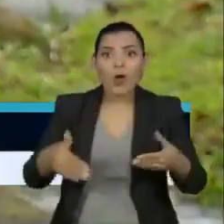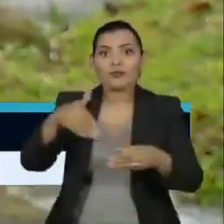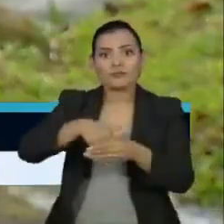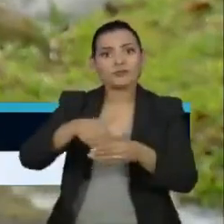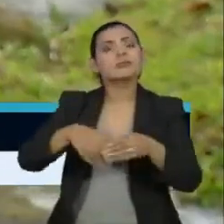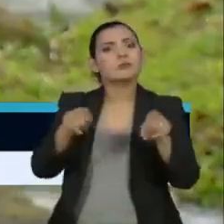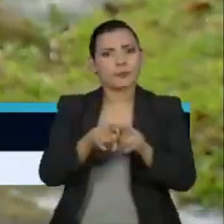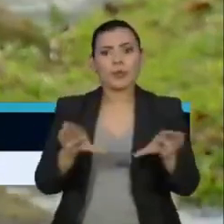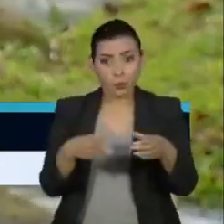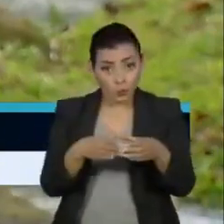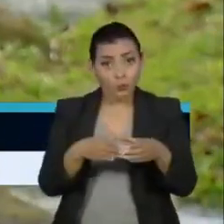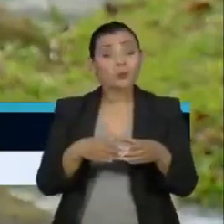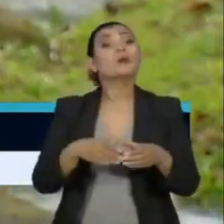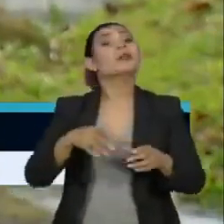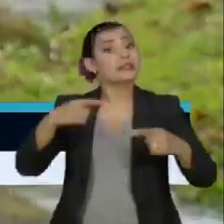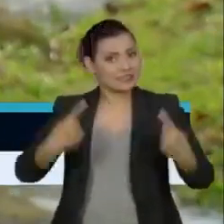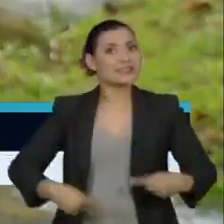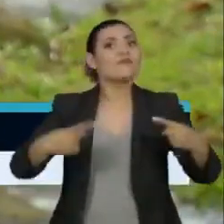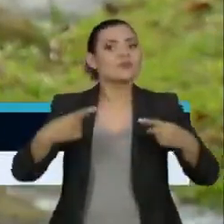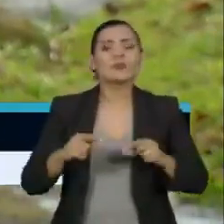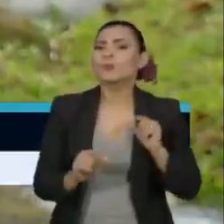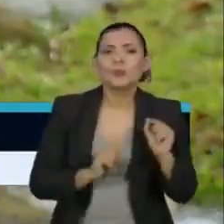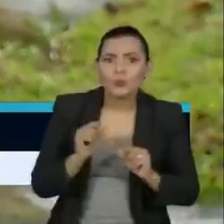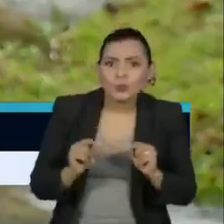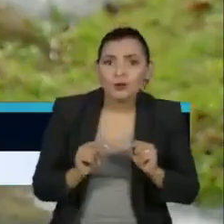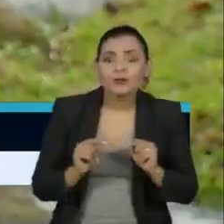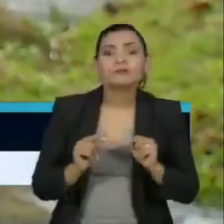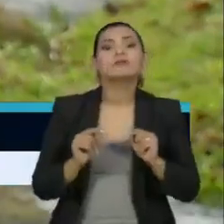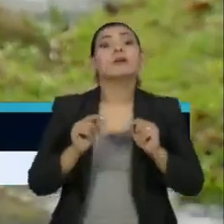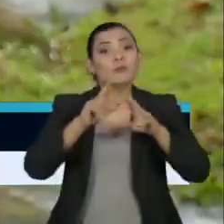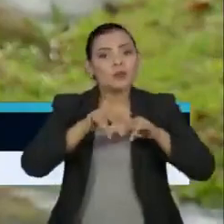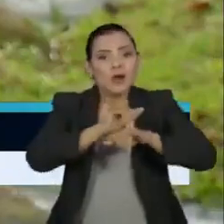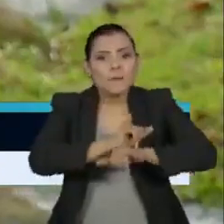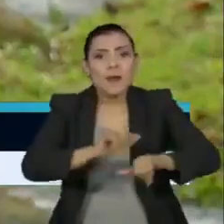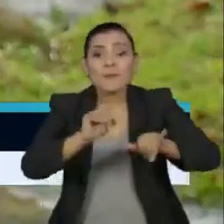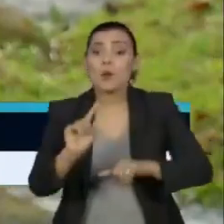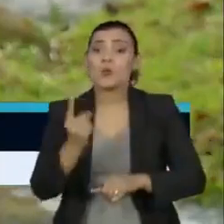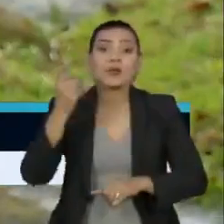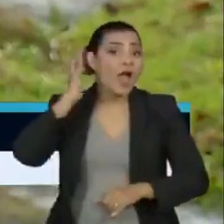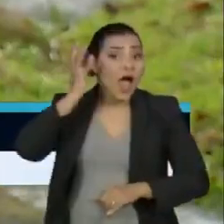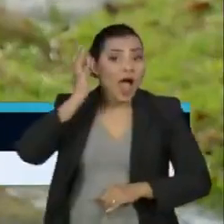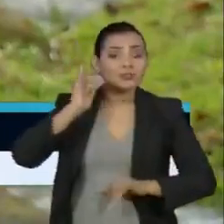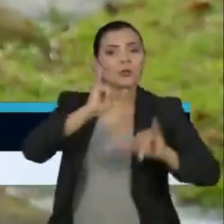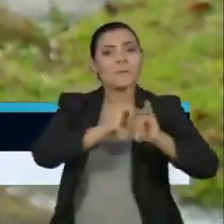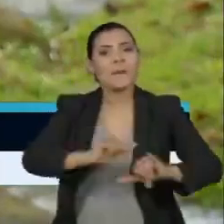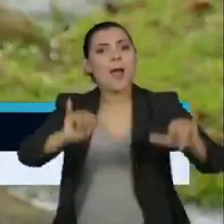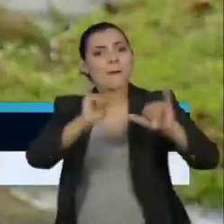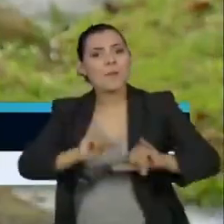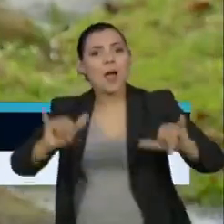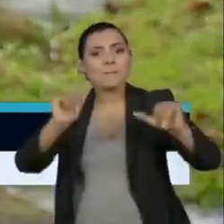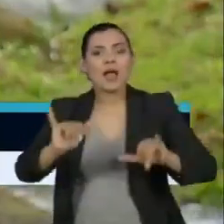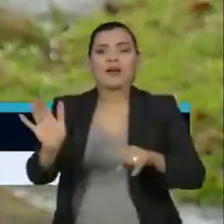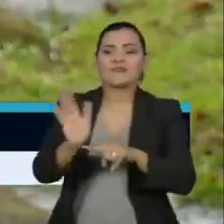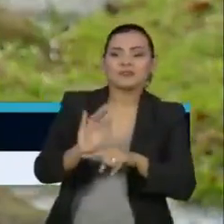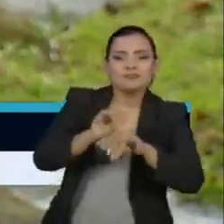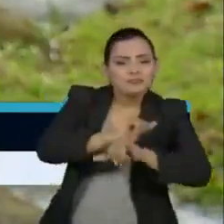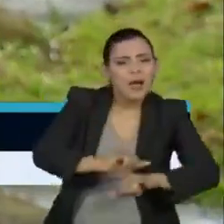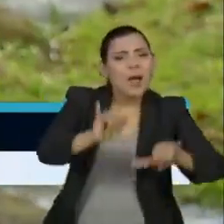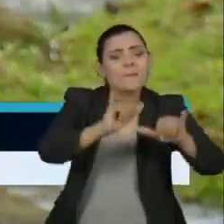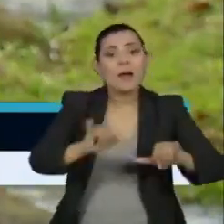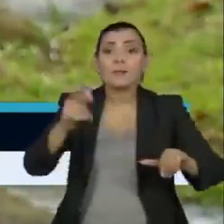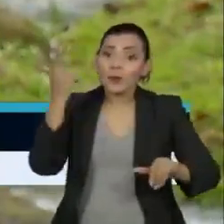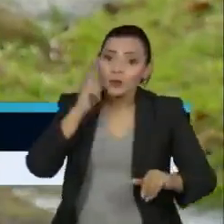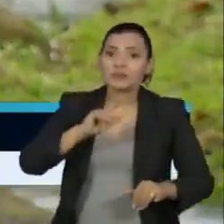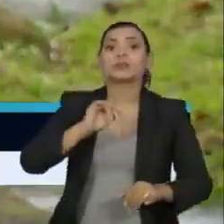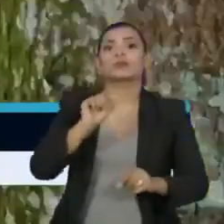os comunicadores terão um desafio a mais: usar as ondas da única rádio de São Gabriel da Cachoeira para falar sobre